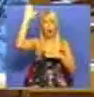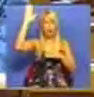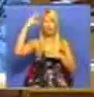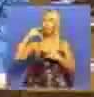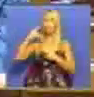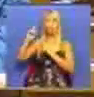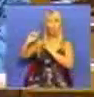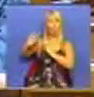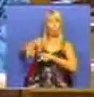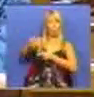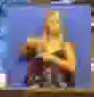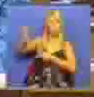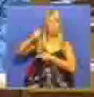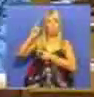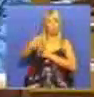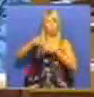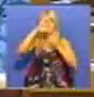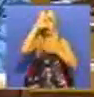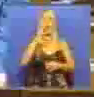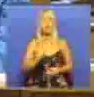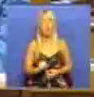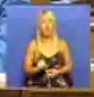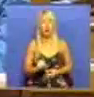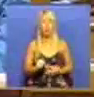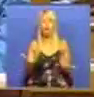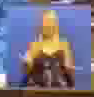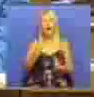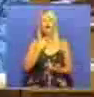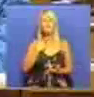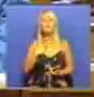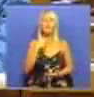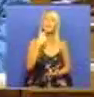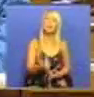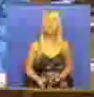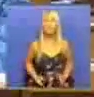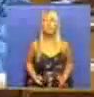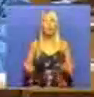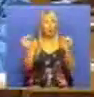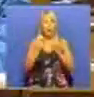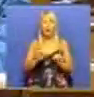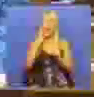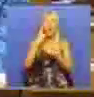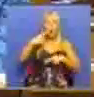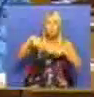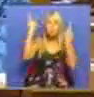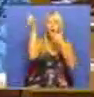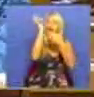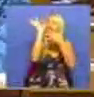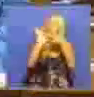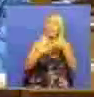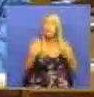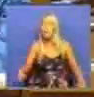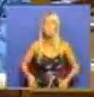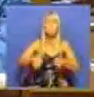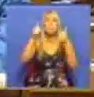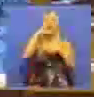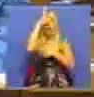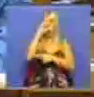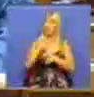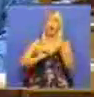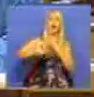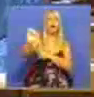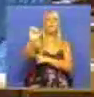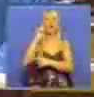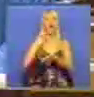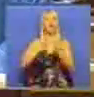Governo Socialista tomou posse, apetece dizer que ninguém caracteriza melhor o governo do engenheiro José Sócrates do que o